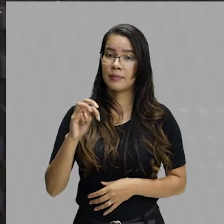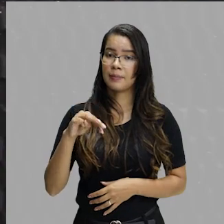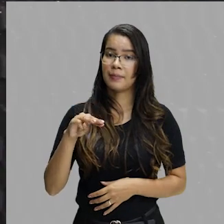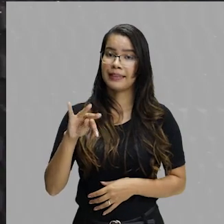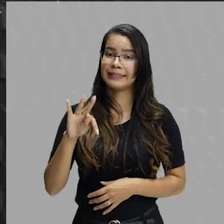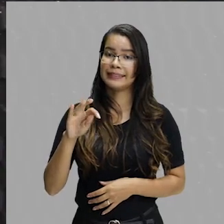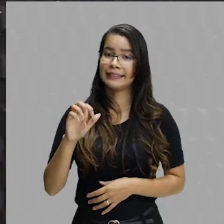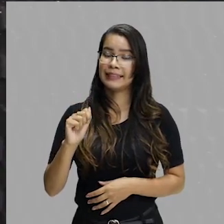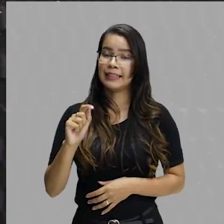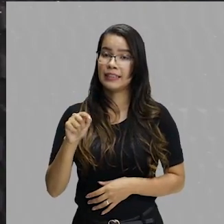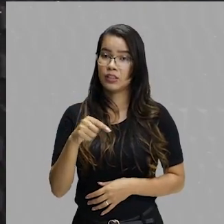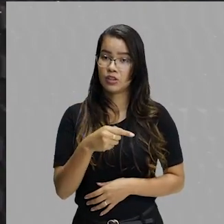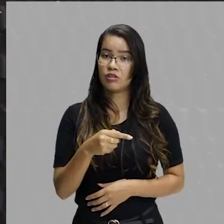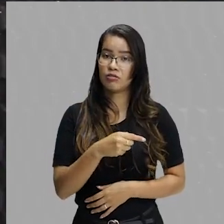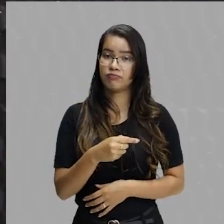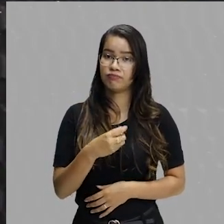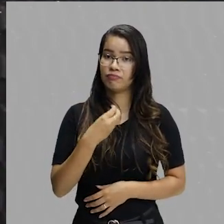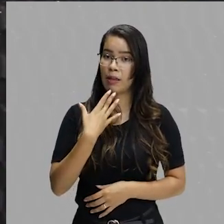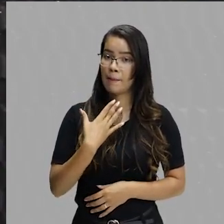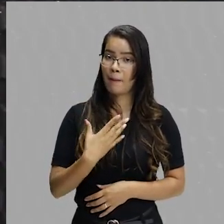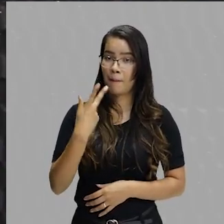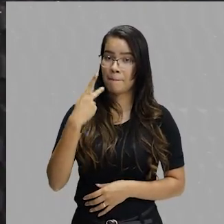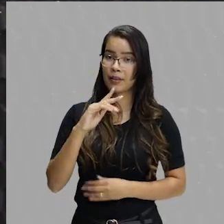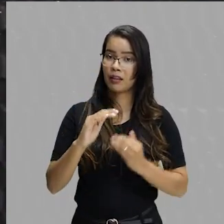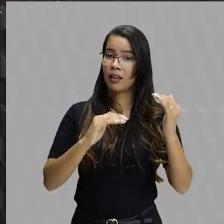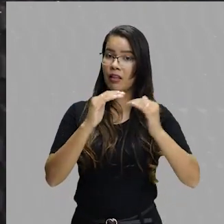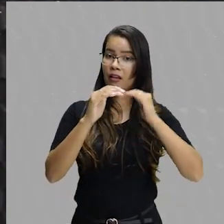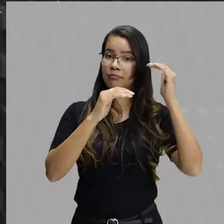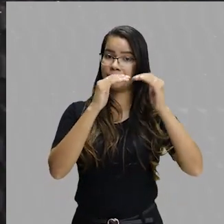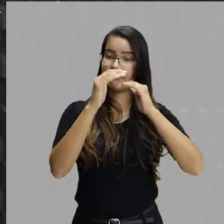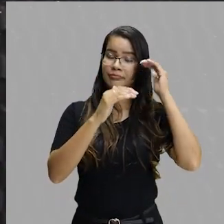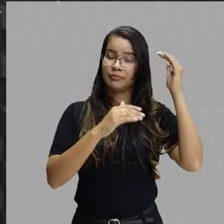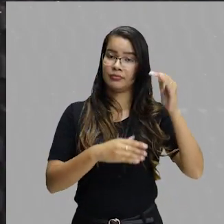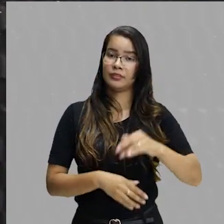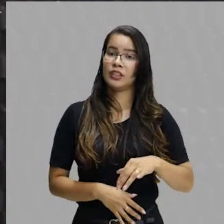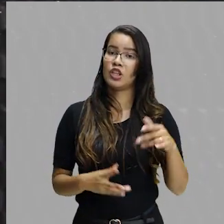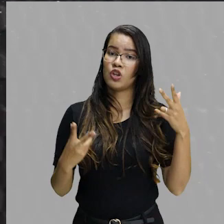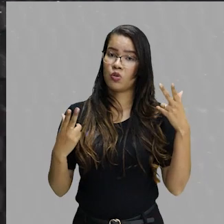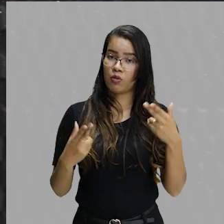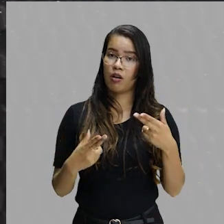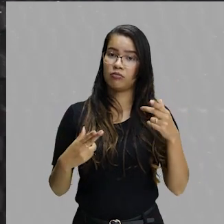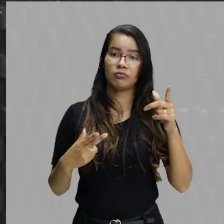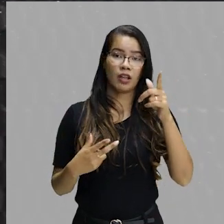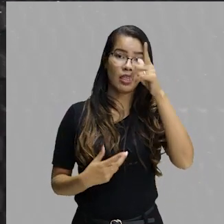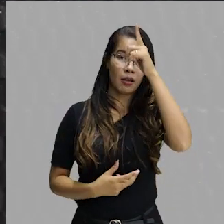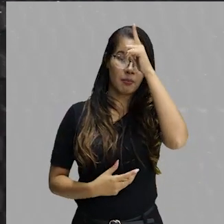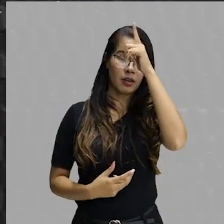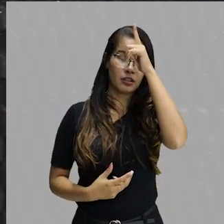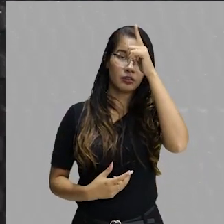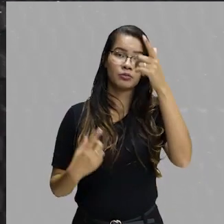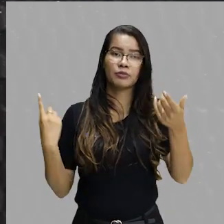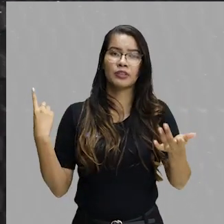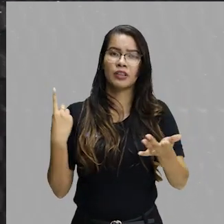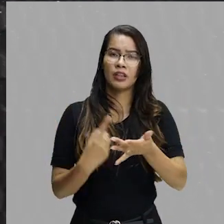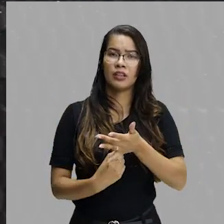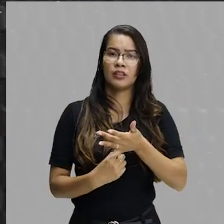escalada do fascismo italiano. Como algo semelhante na Alemanha, o Tratado de Versalhes, que é o tratado